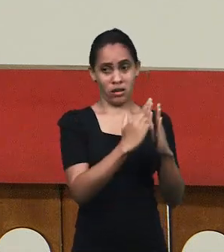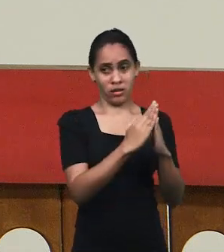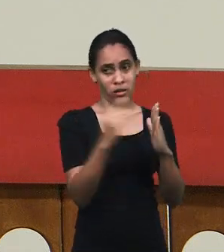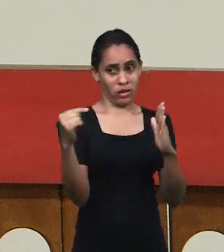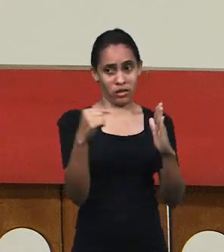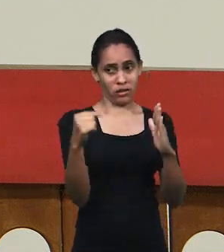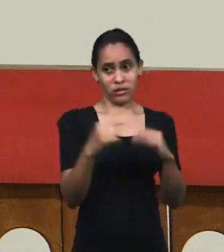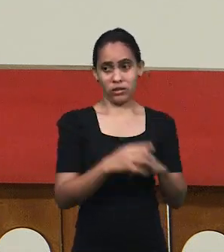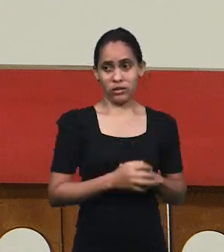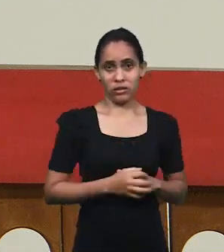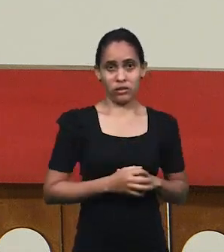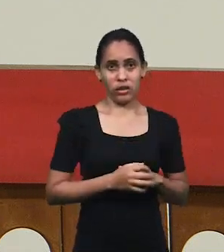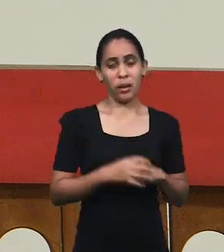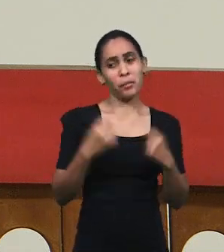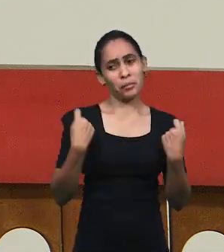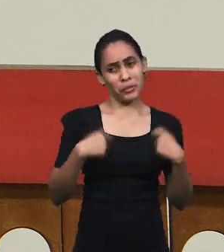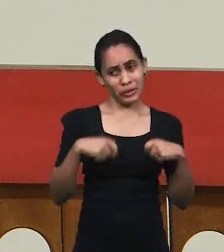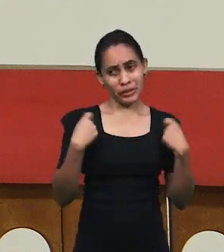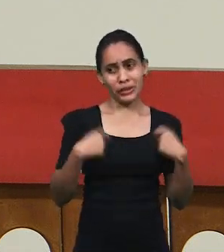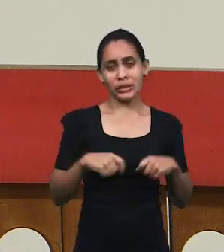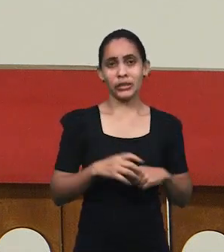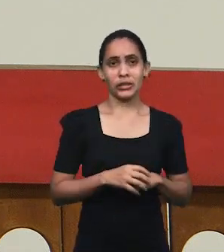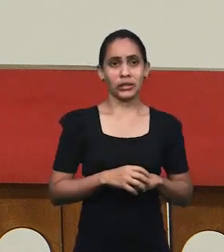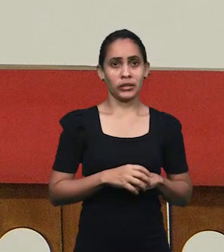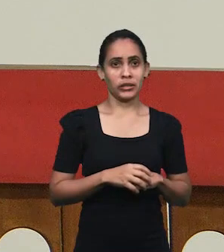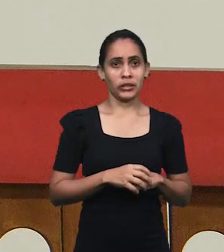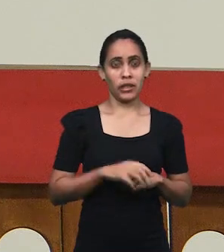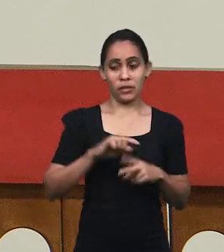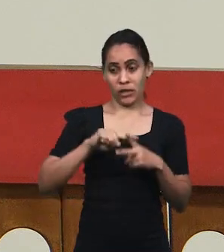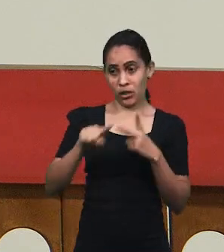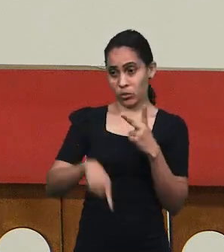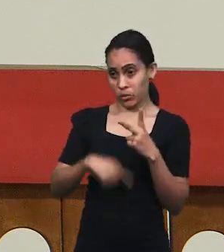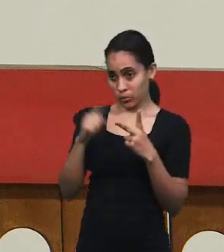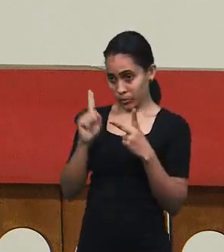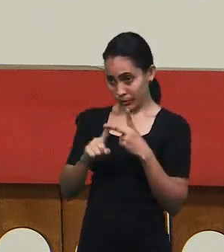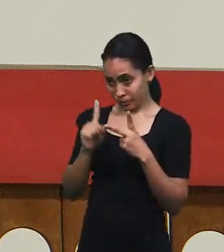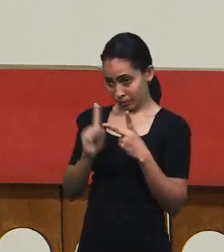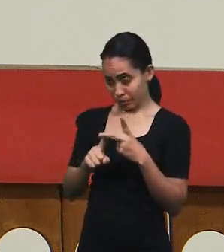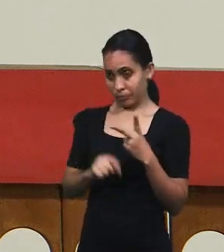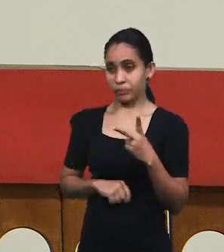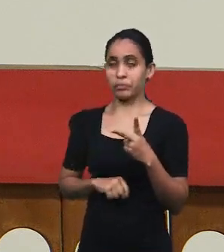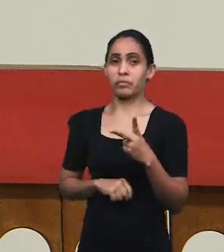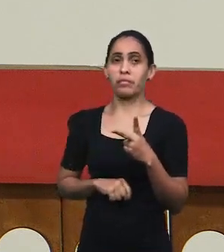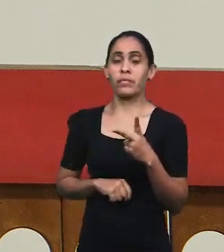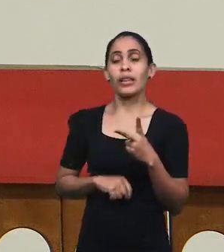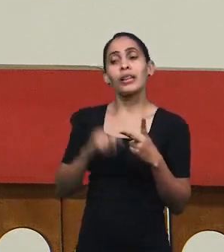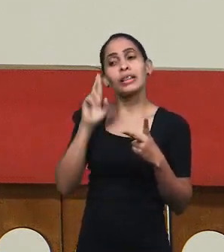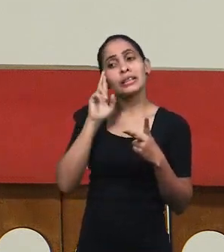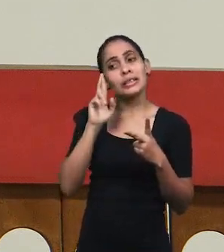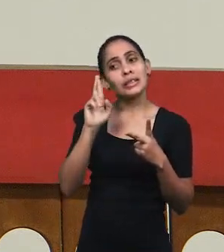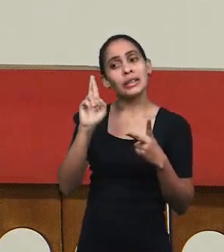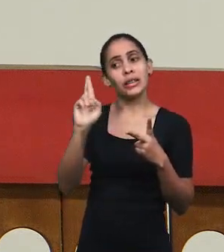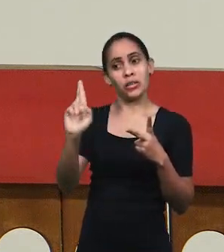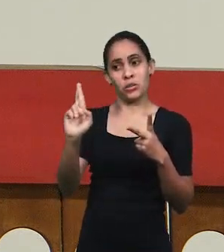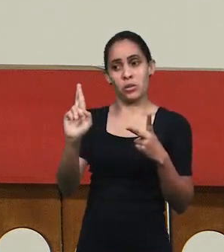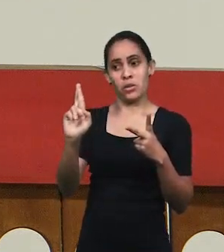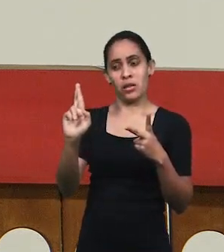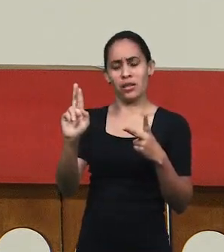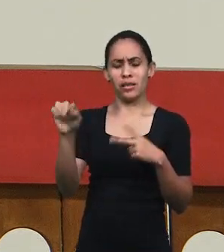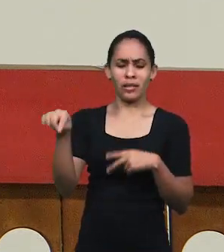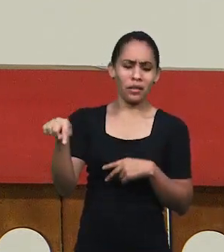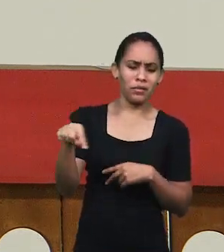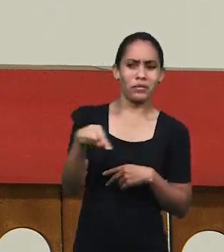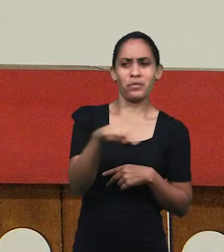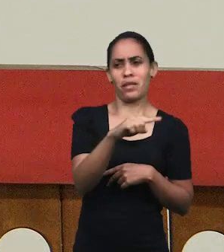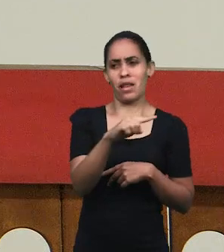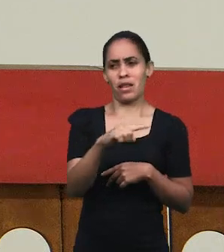que o Senhor fosse na casa dele, que ele está precisando. E aí eles falam duas coisas: Senhor,